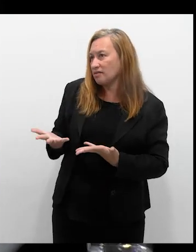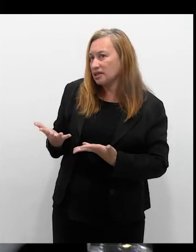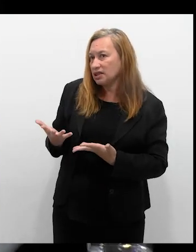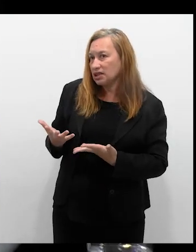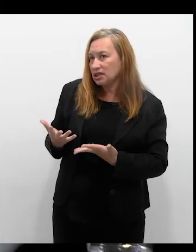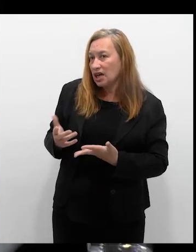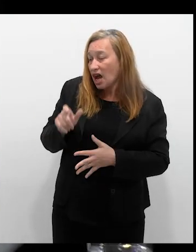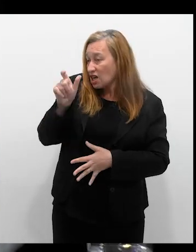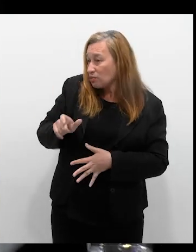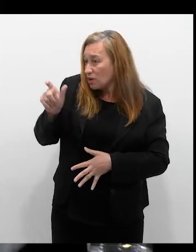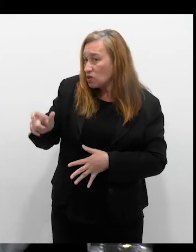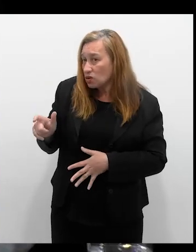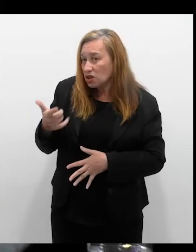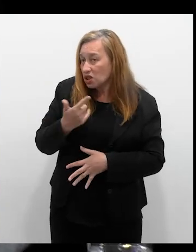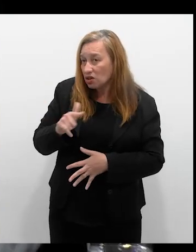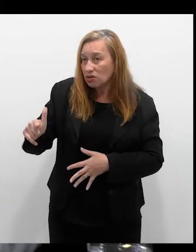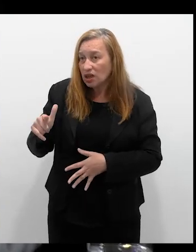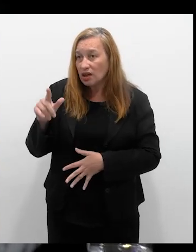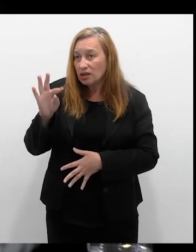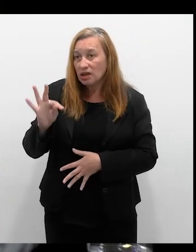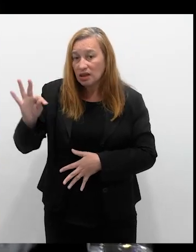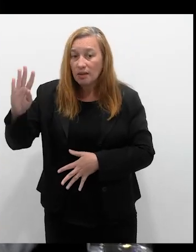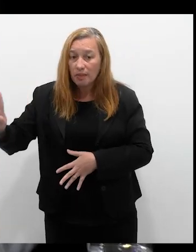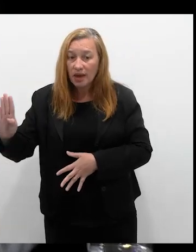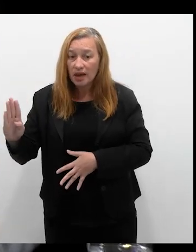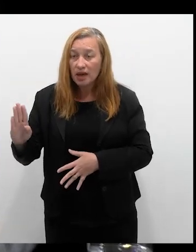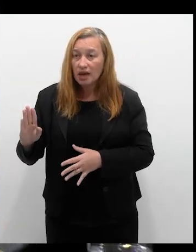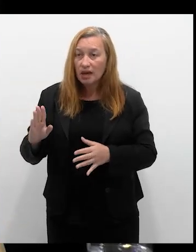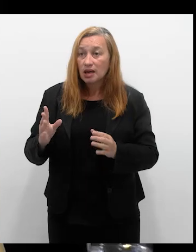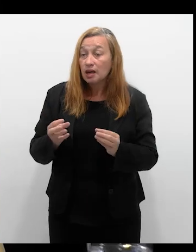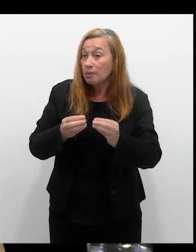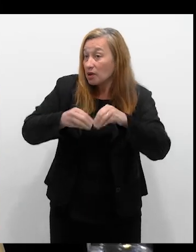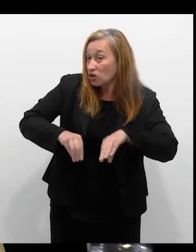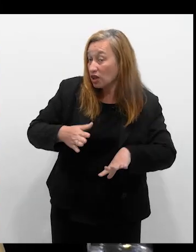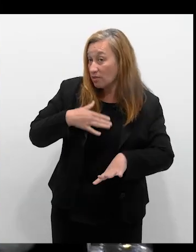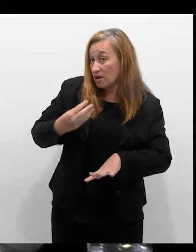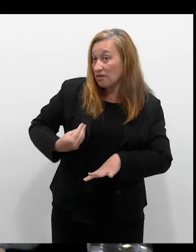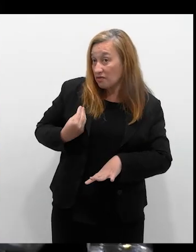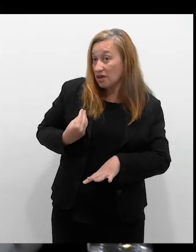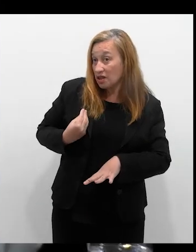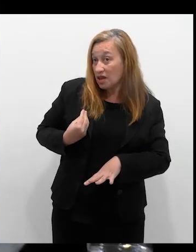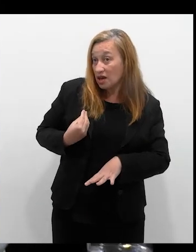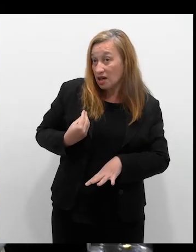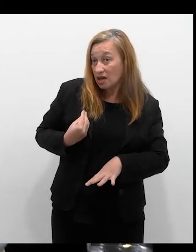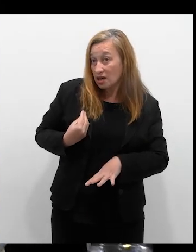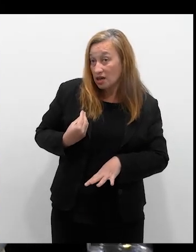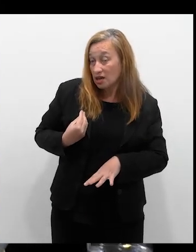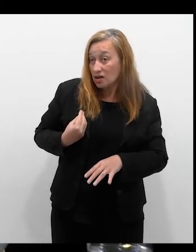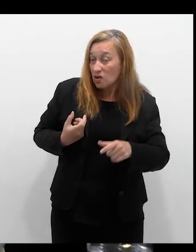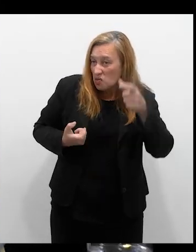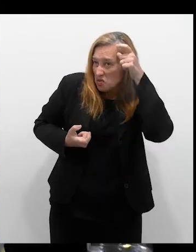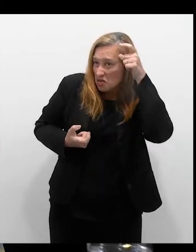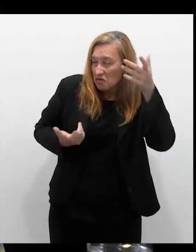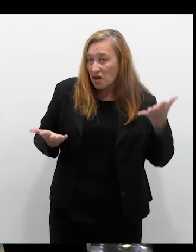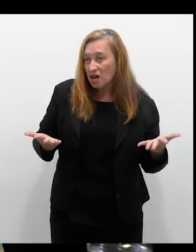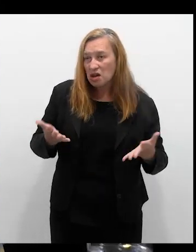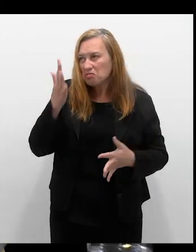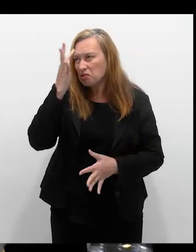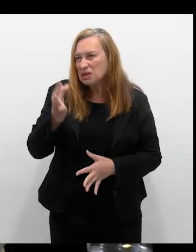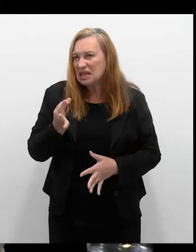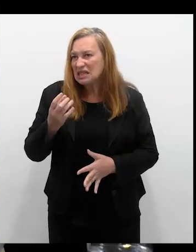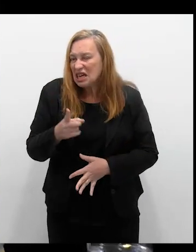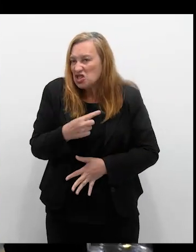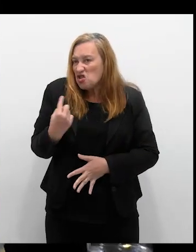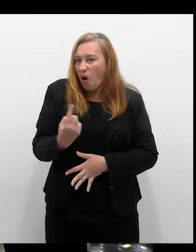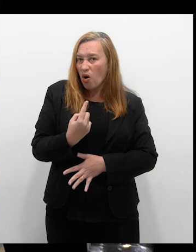que, na verdade, foram as pessoas que não têm TPB que transformaram a minha vida no inferno e a vida de tantos outros pacientes borderline. Eu não sei se é a